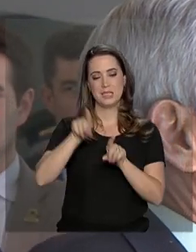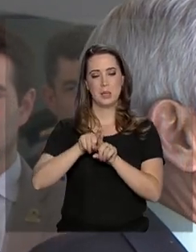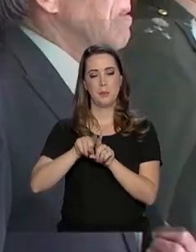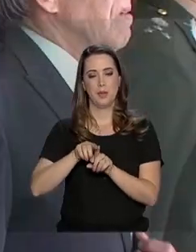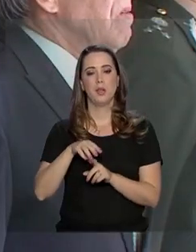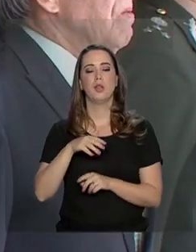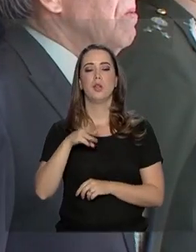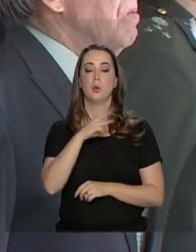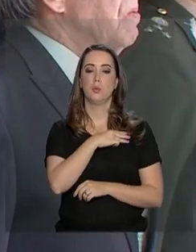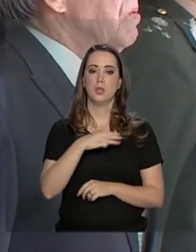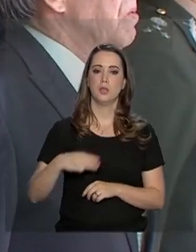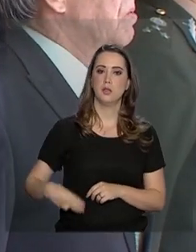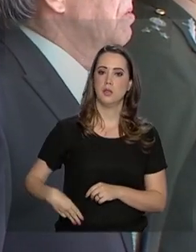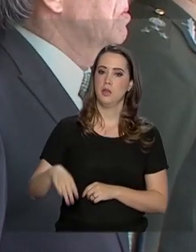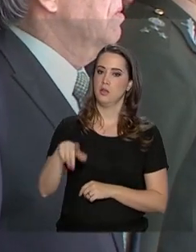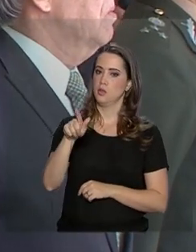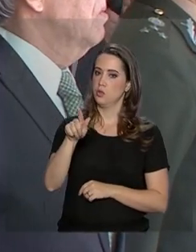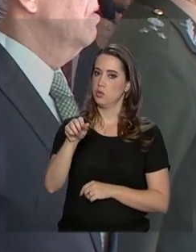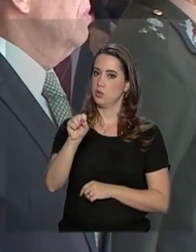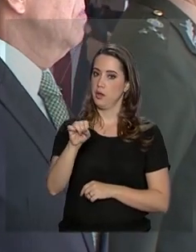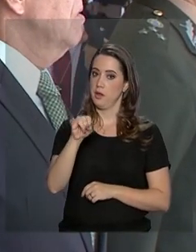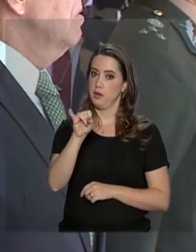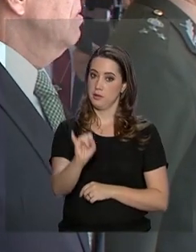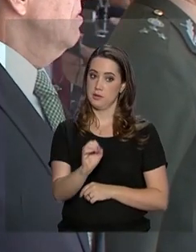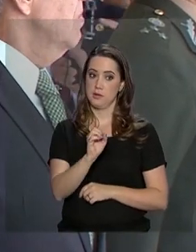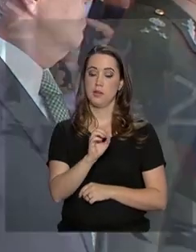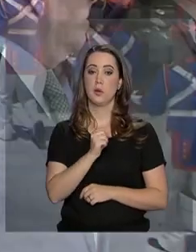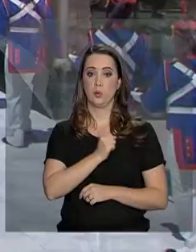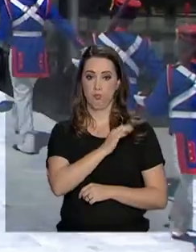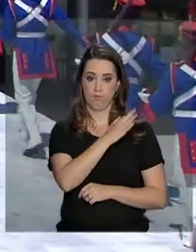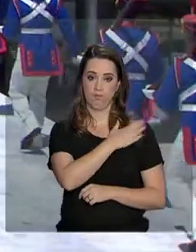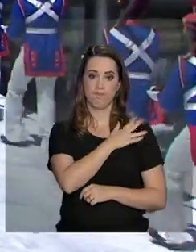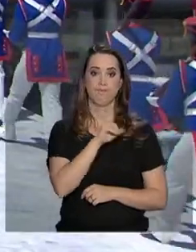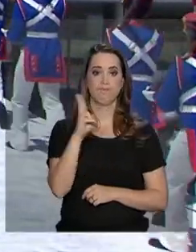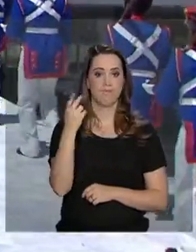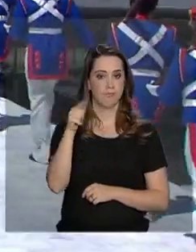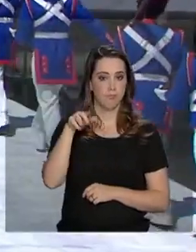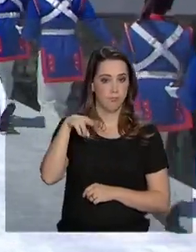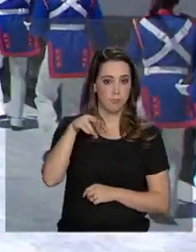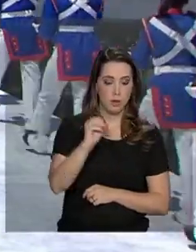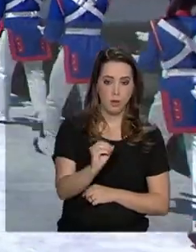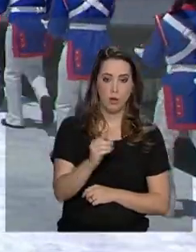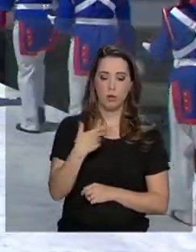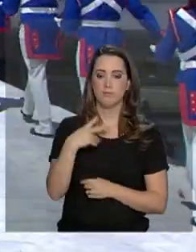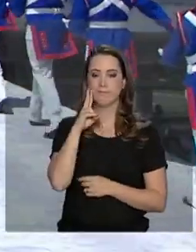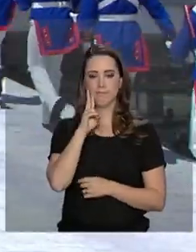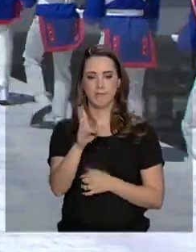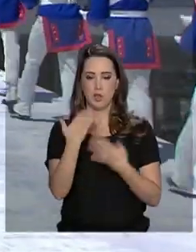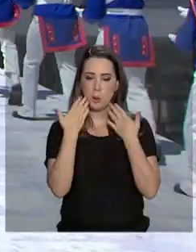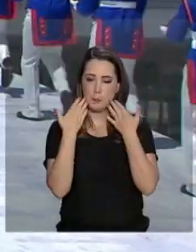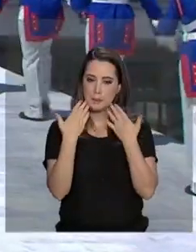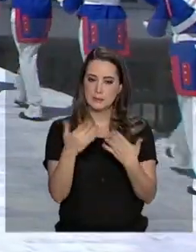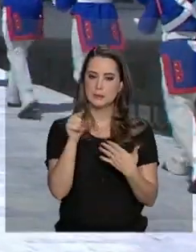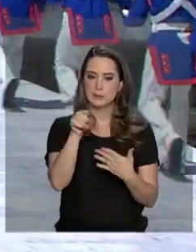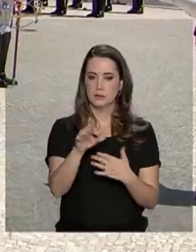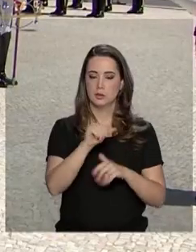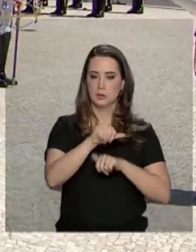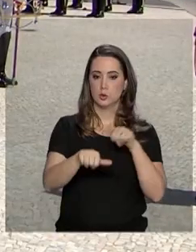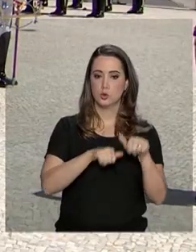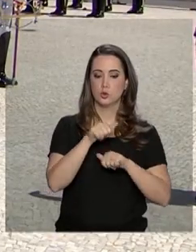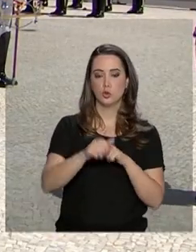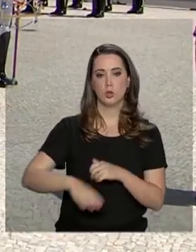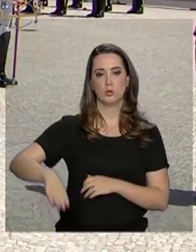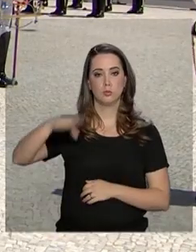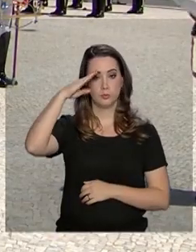do gabinete de segurança institucional general augusto heleno acompanharam a cerimônia de troca da guarda presidencial ao som